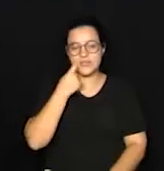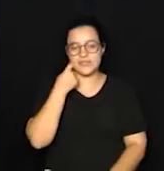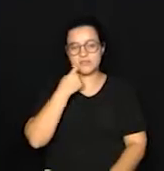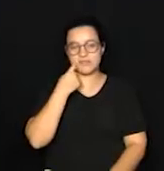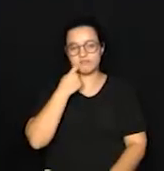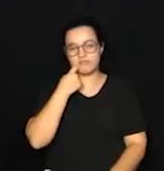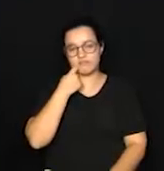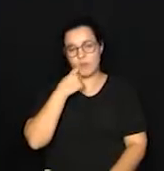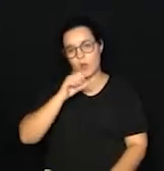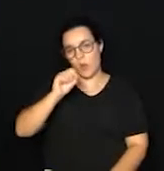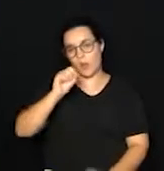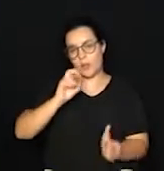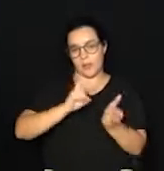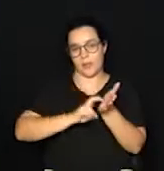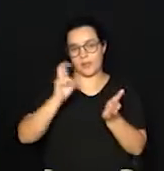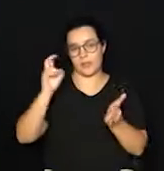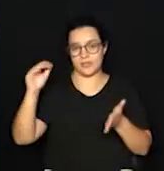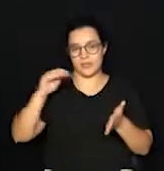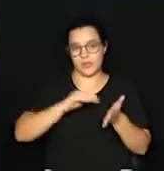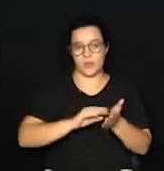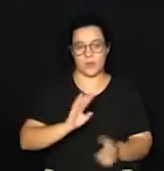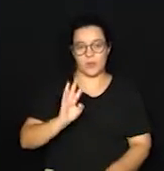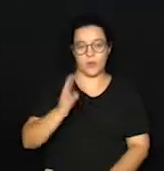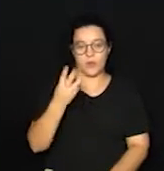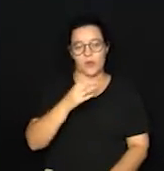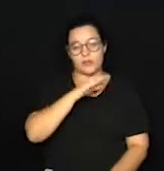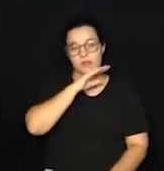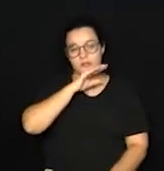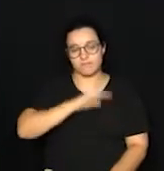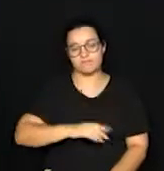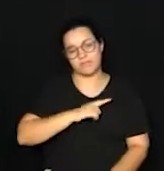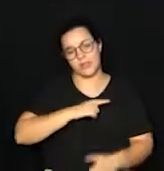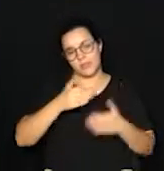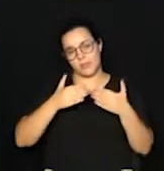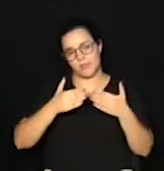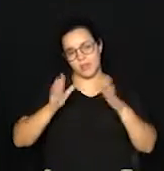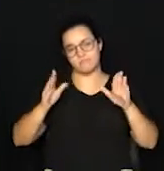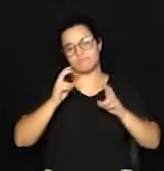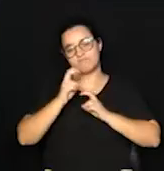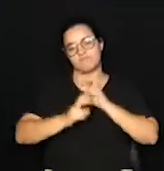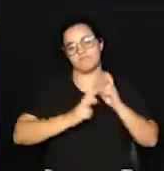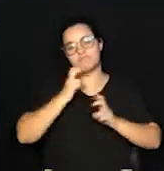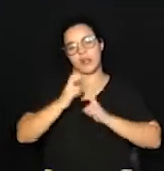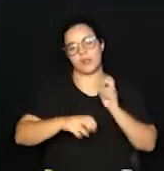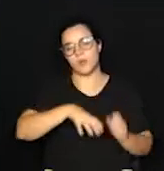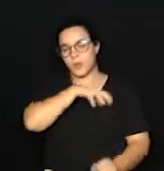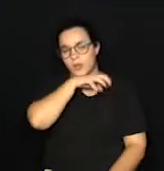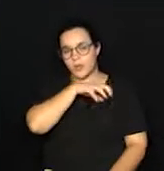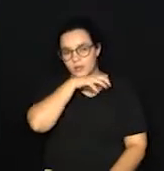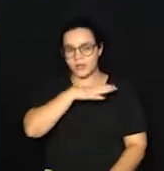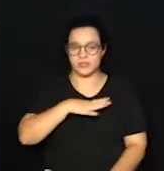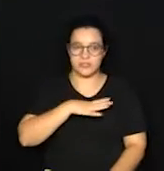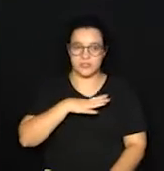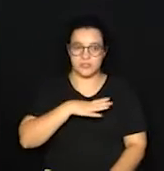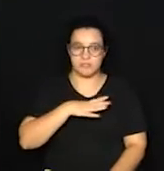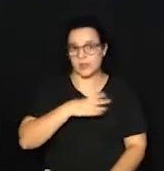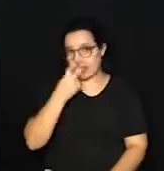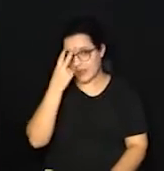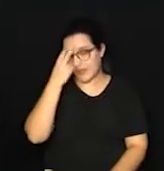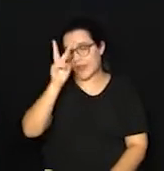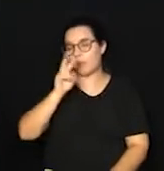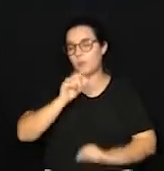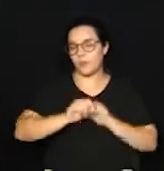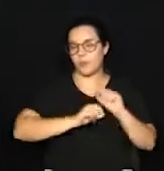sexta-feira, das 8 da manhã às 4 da tarde, a reabertura do Parque Ecológico da cidade. Lembrando